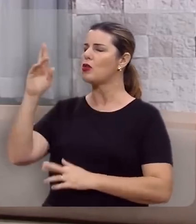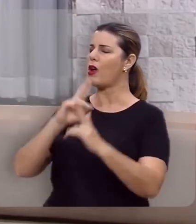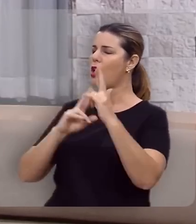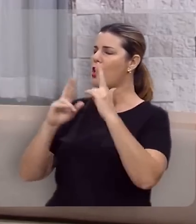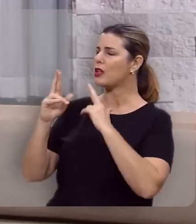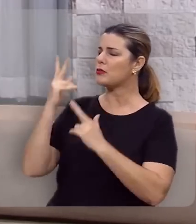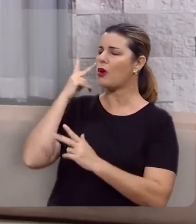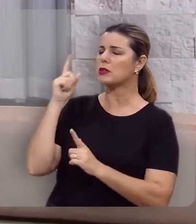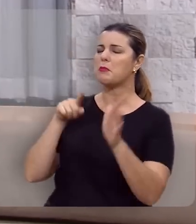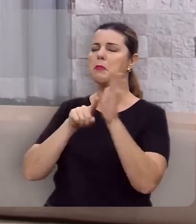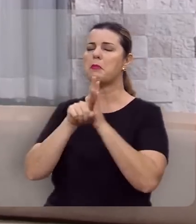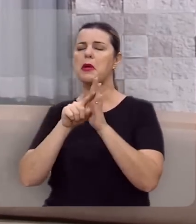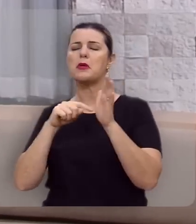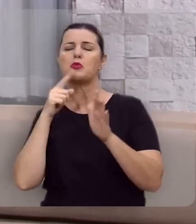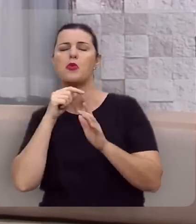uma recessão econômica